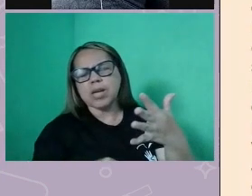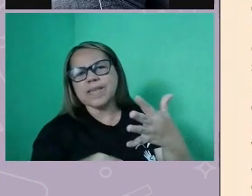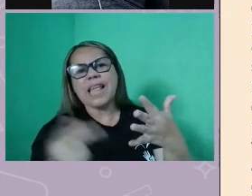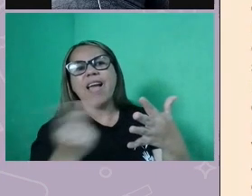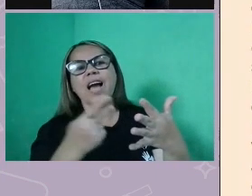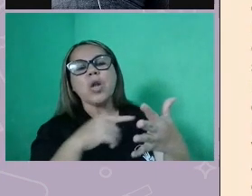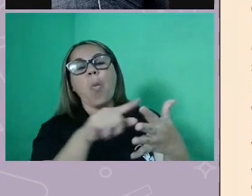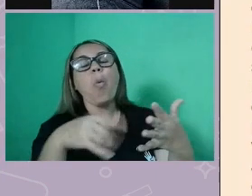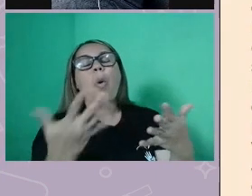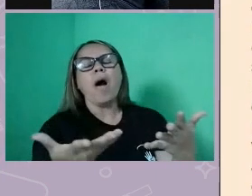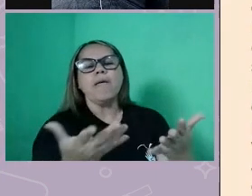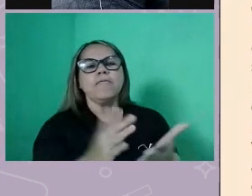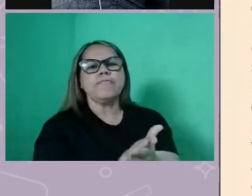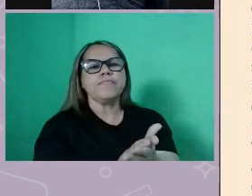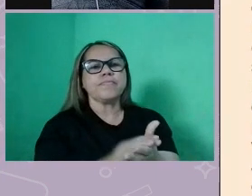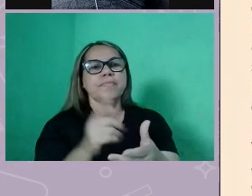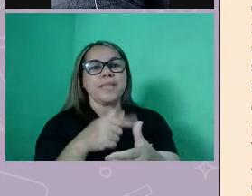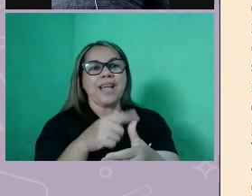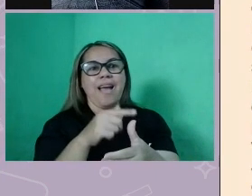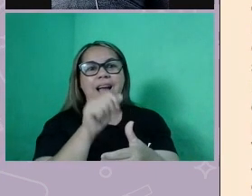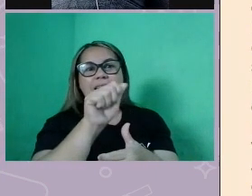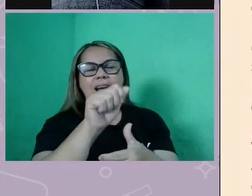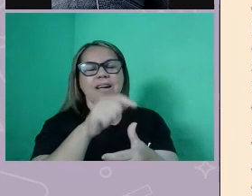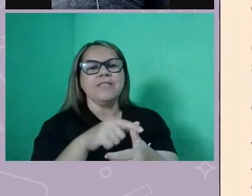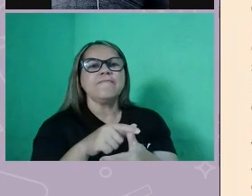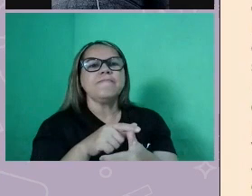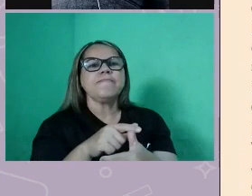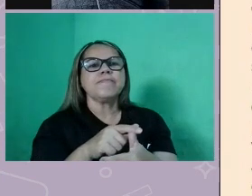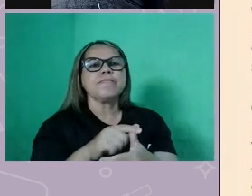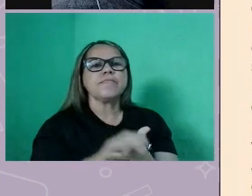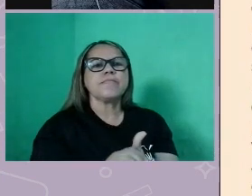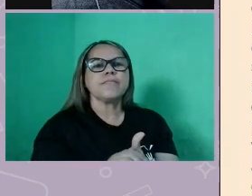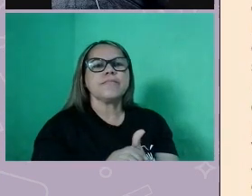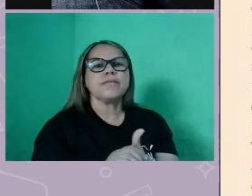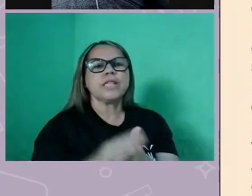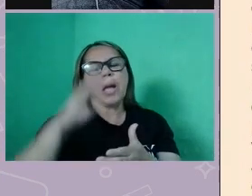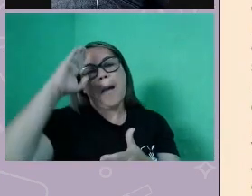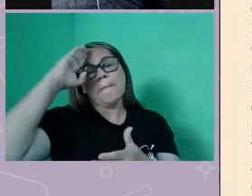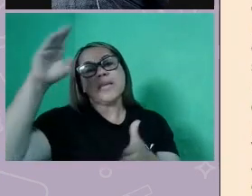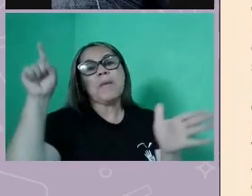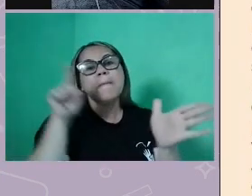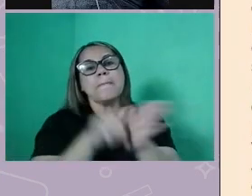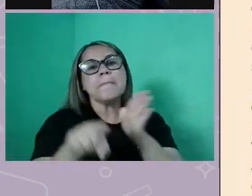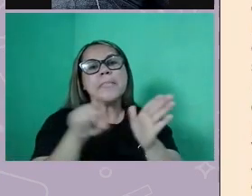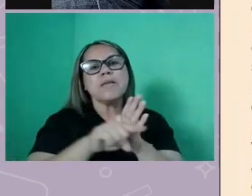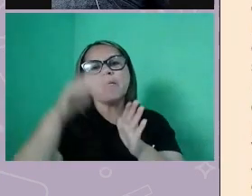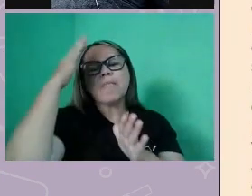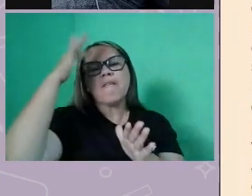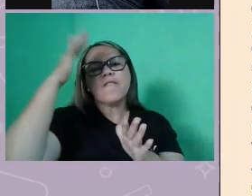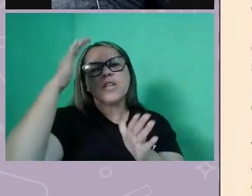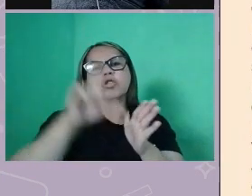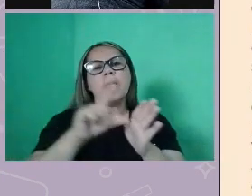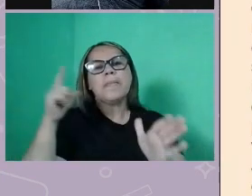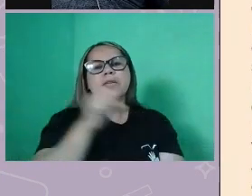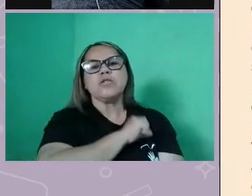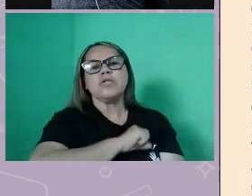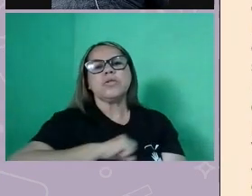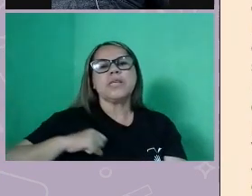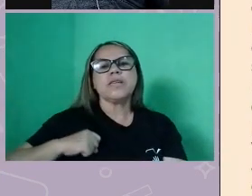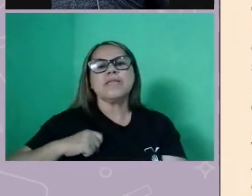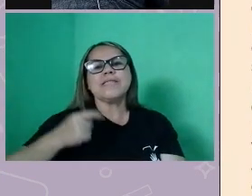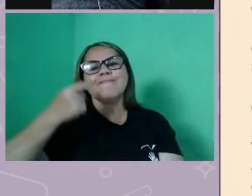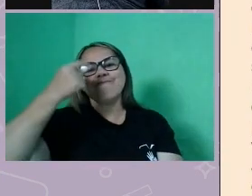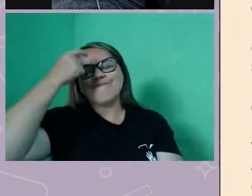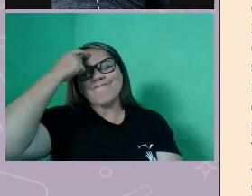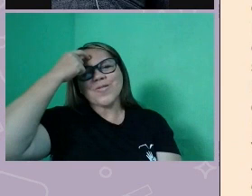letra A a principal indagação dos filósofos pré-socráticos era a